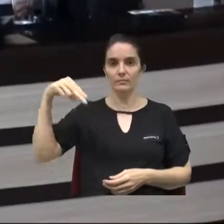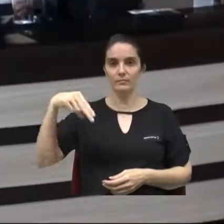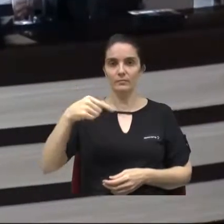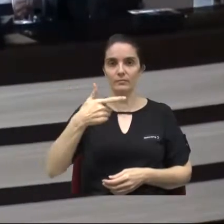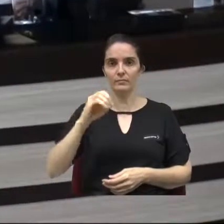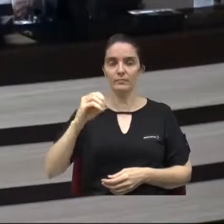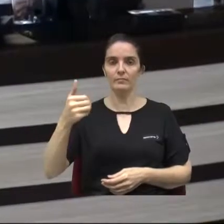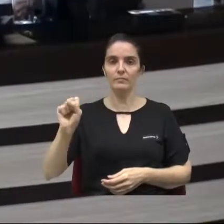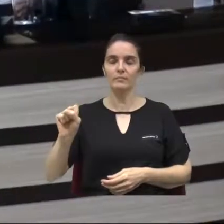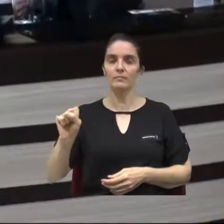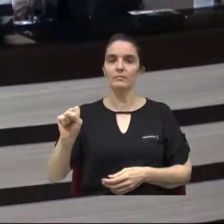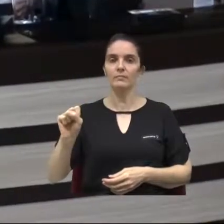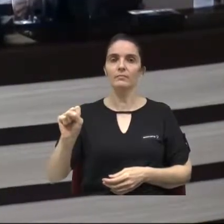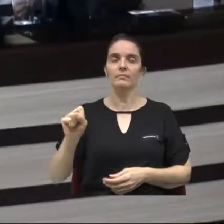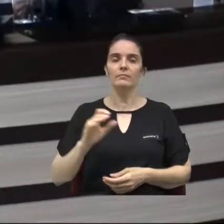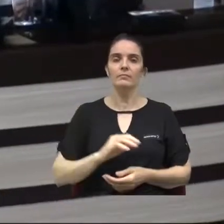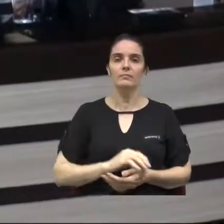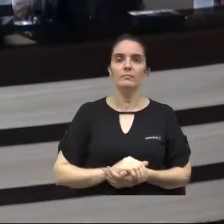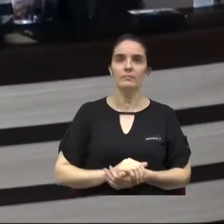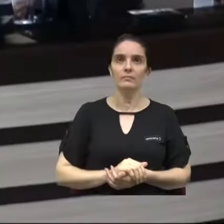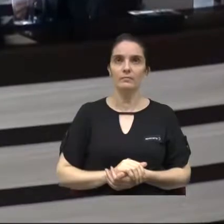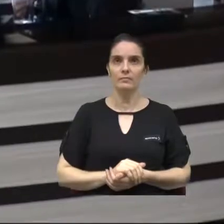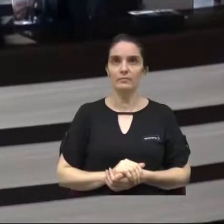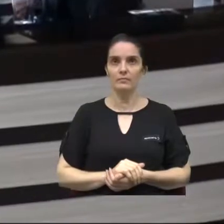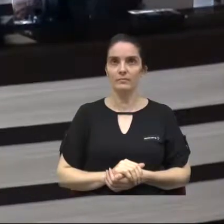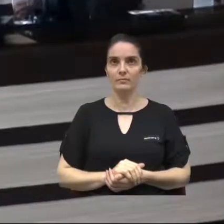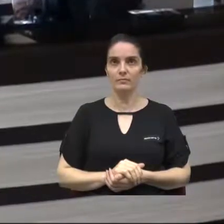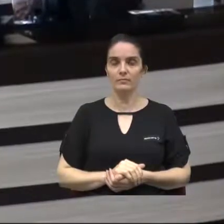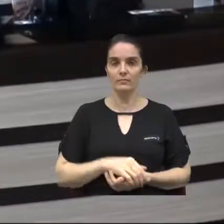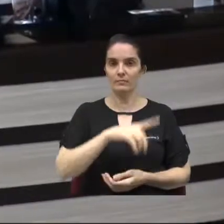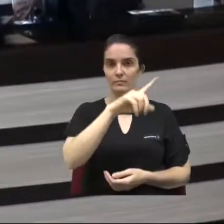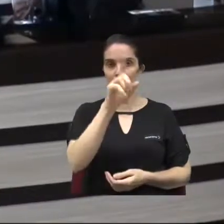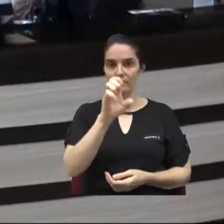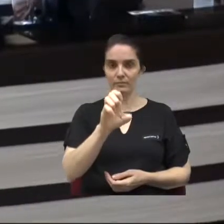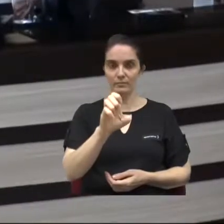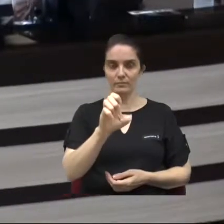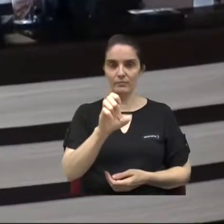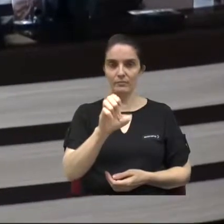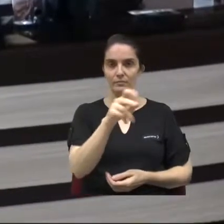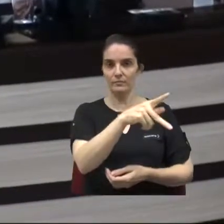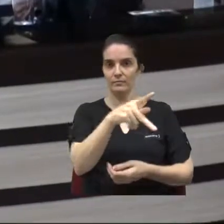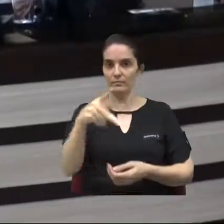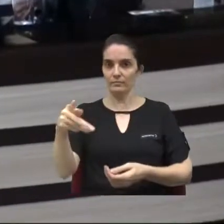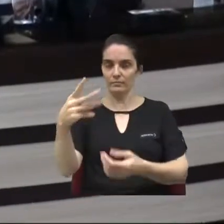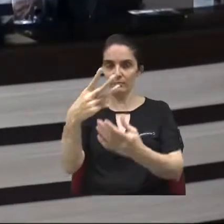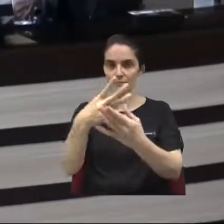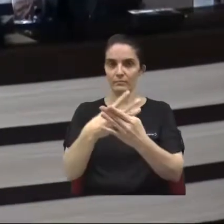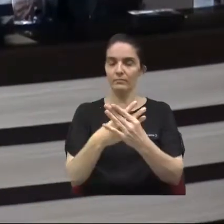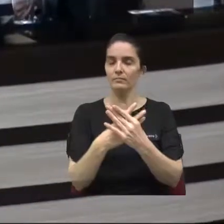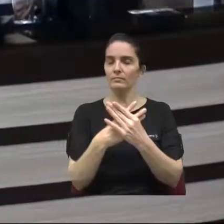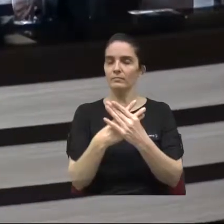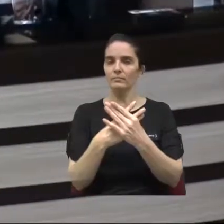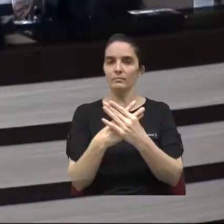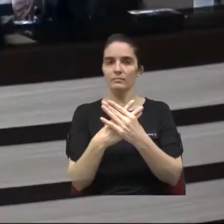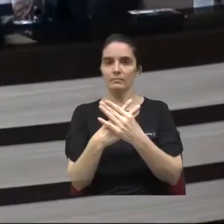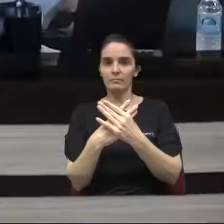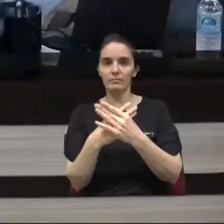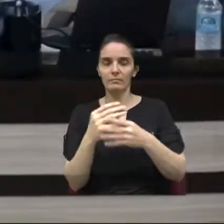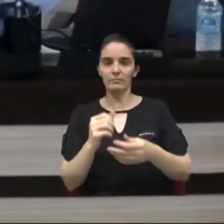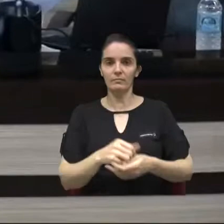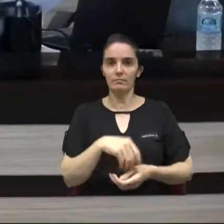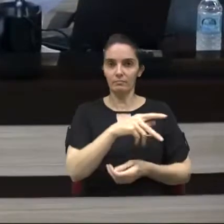2018. Excelentíssimo senhor José Roberto Bernardo, presidente da Câmara Municipal de Limeira.